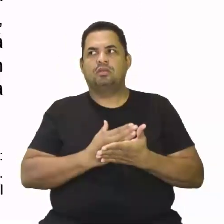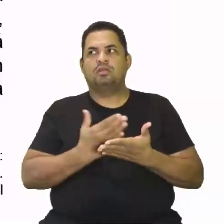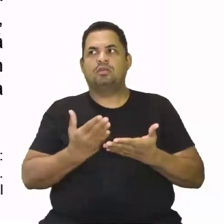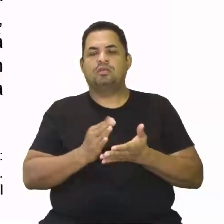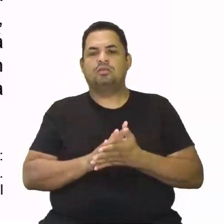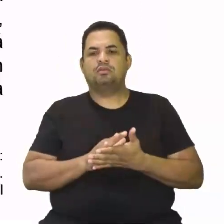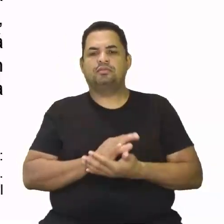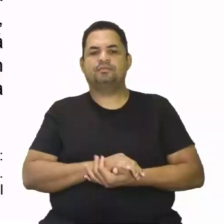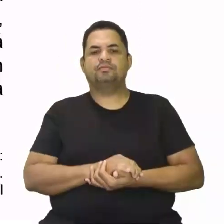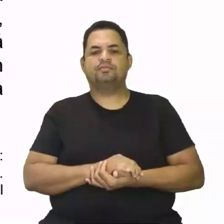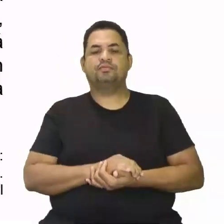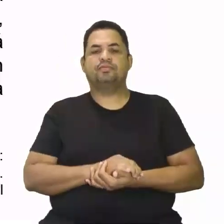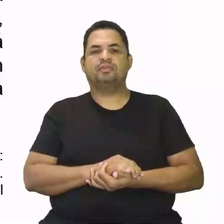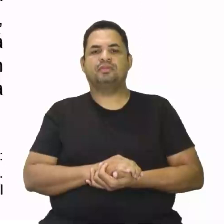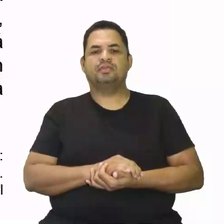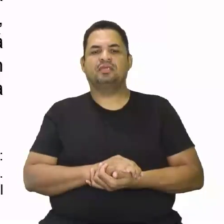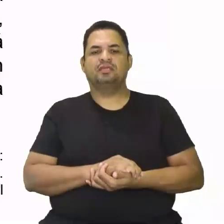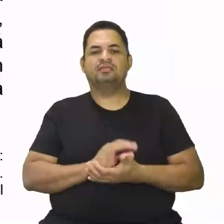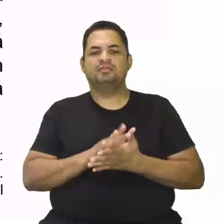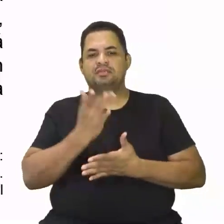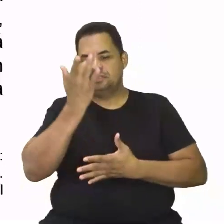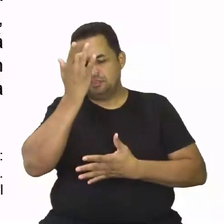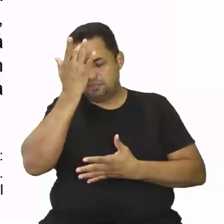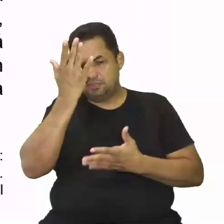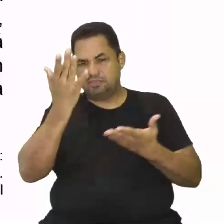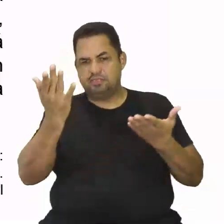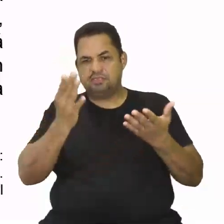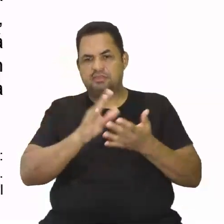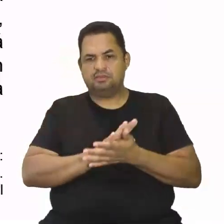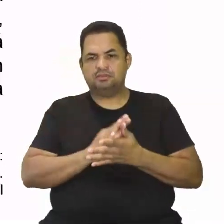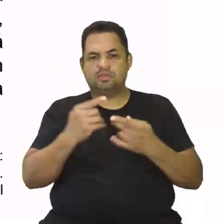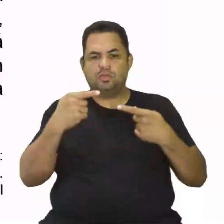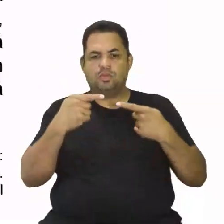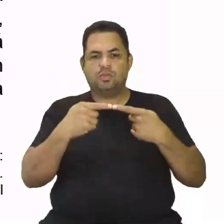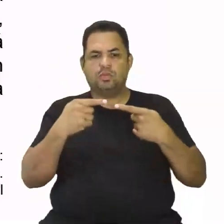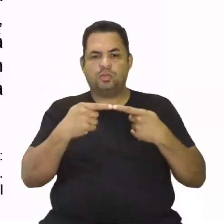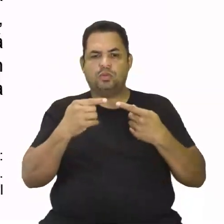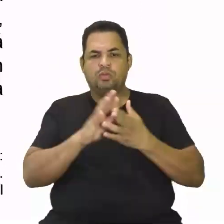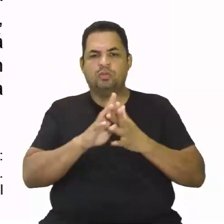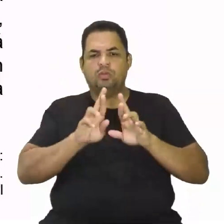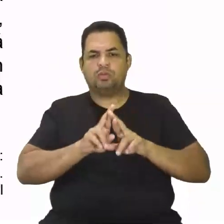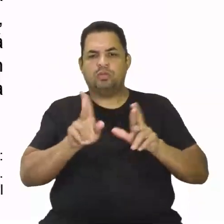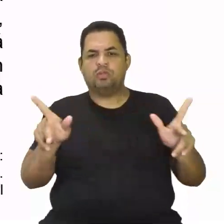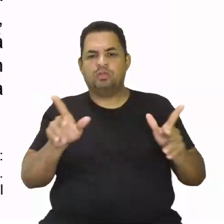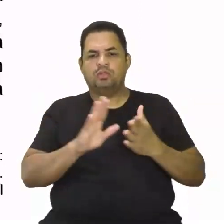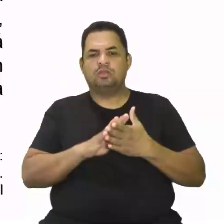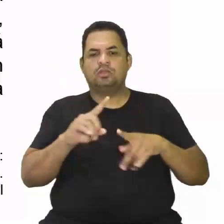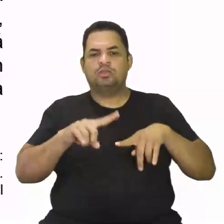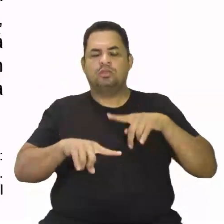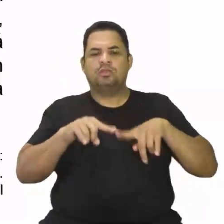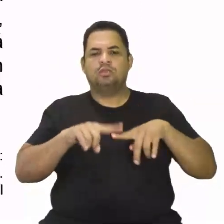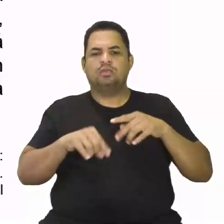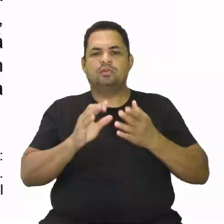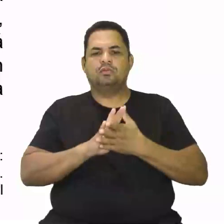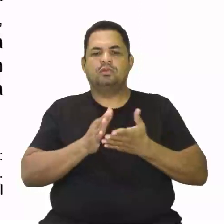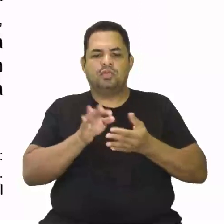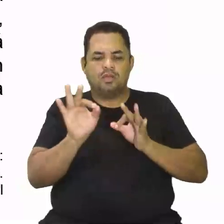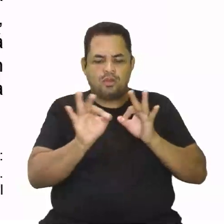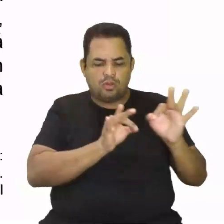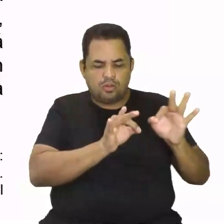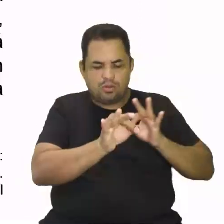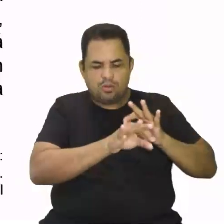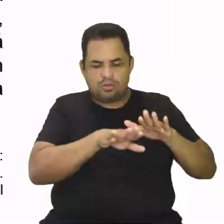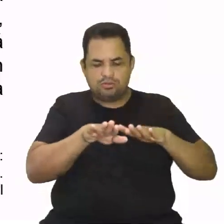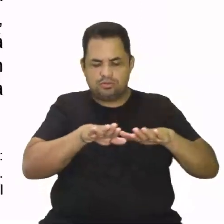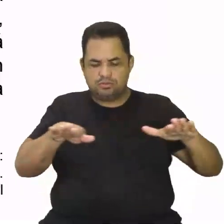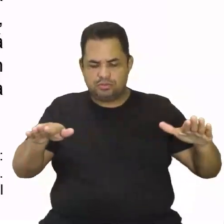materiais de decorar. Ou seja, isto vai facilitar a combinação com diferentes materiais para decorar a